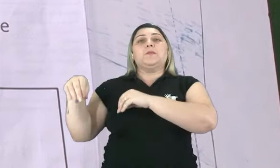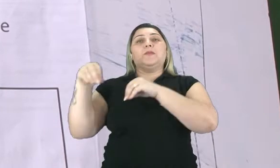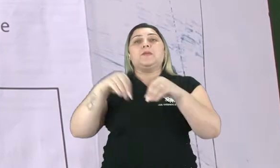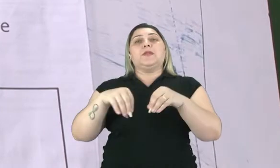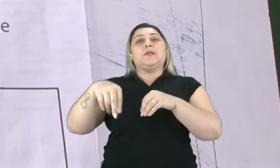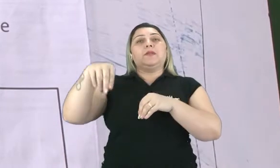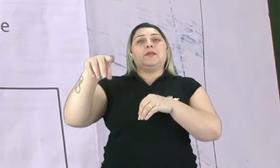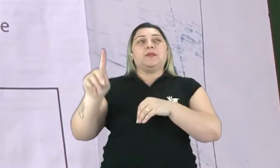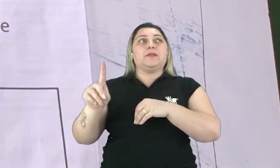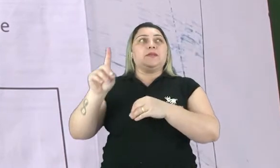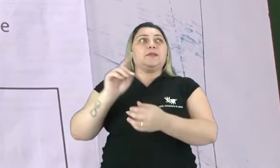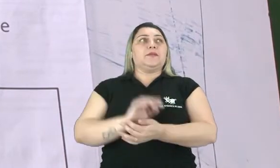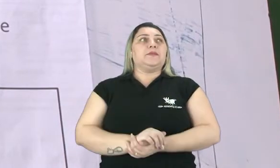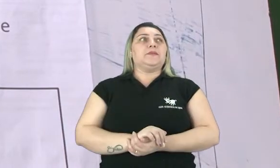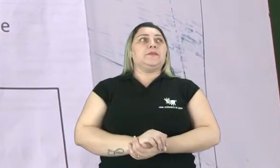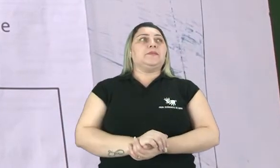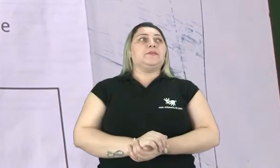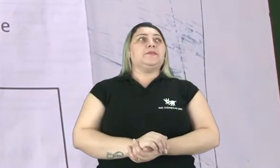né? De maneira